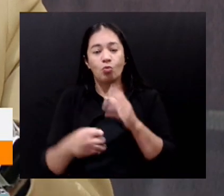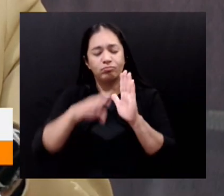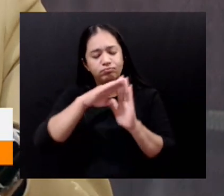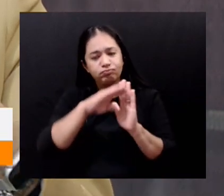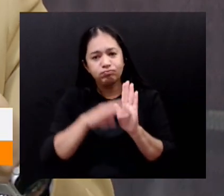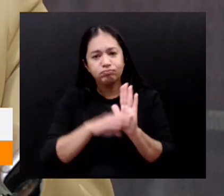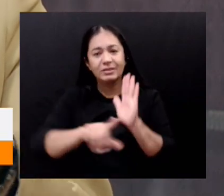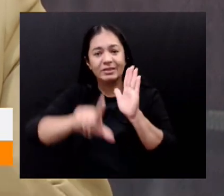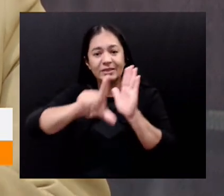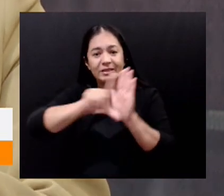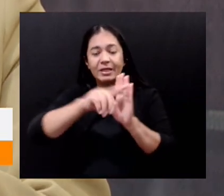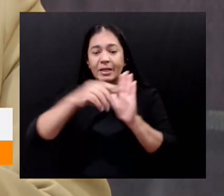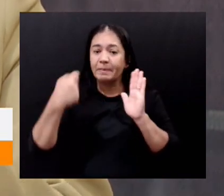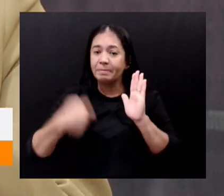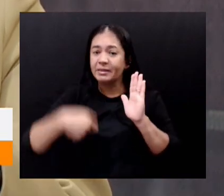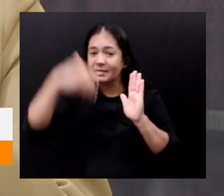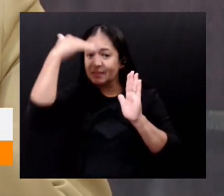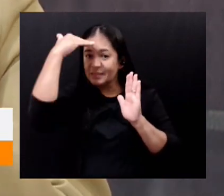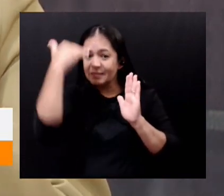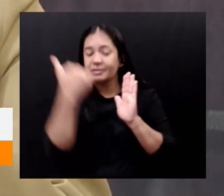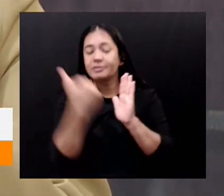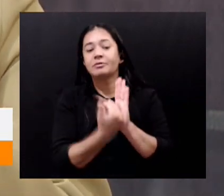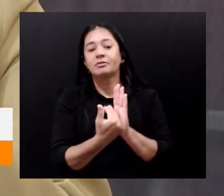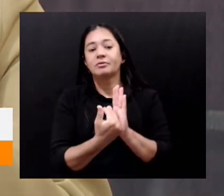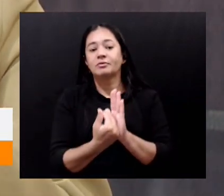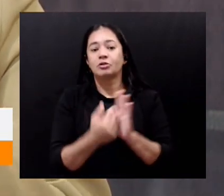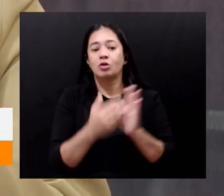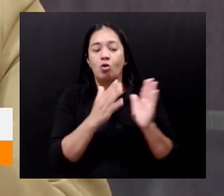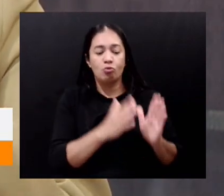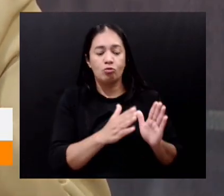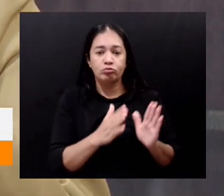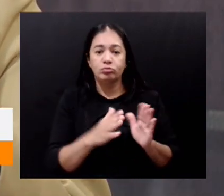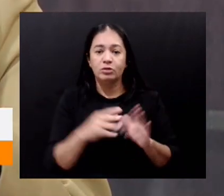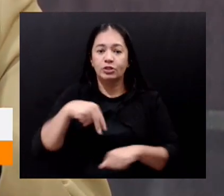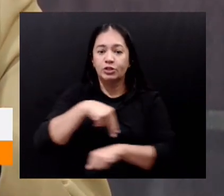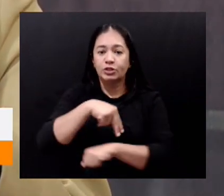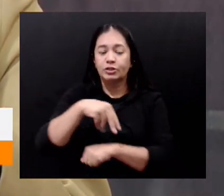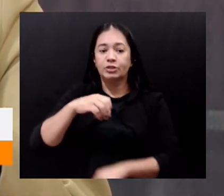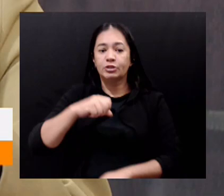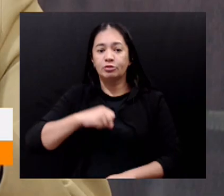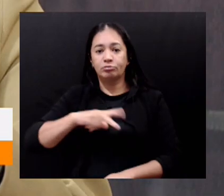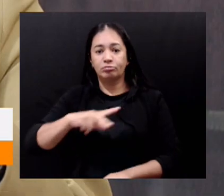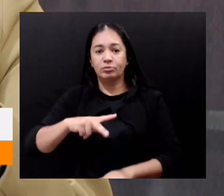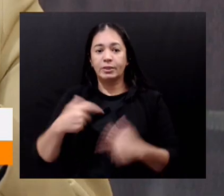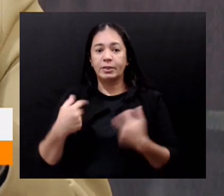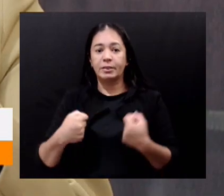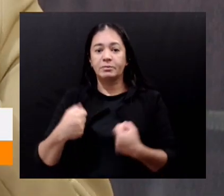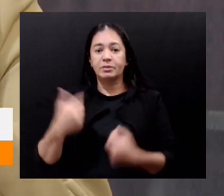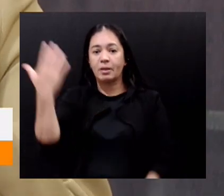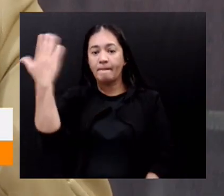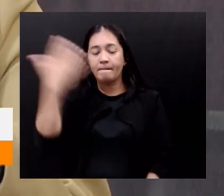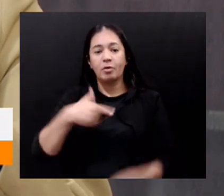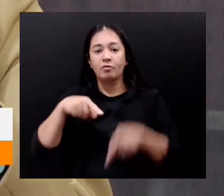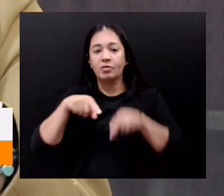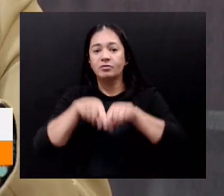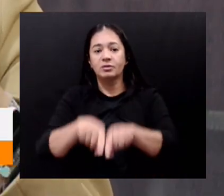processo de nacionalidade portuguesa, ela é um processo que basta provar a filiação, não é? Se eu sou filha ou sou neta, eu